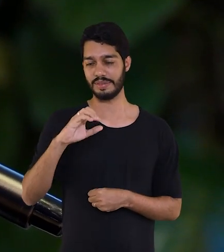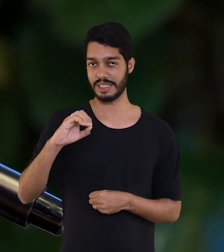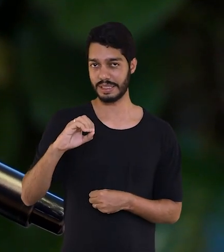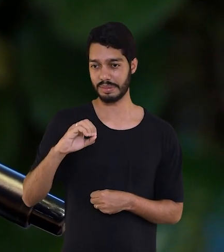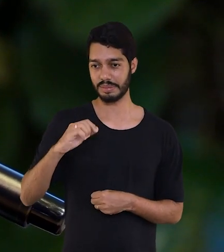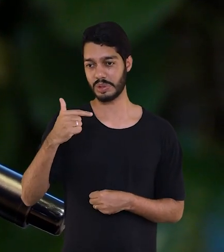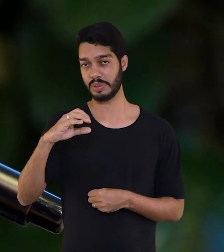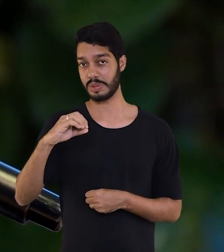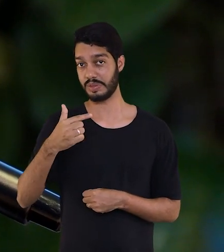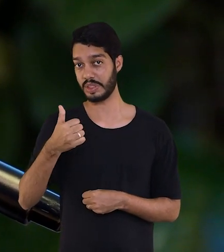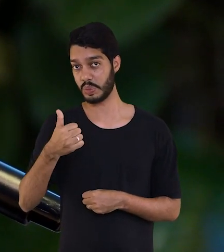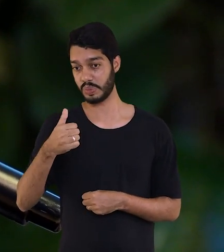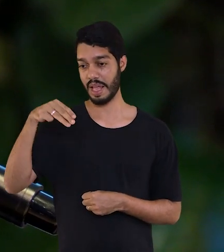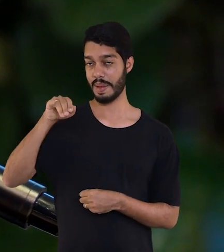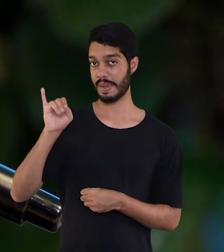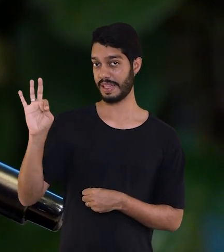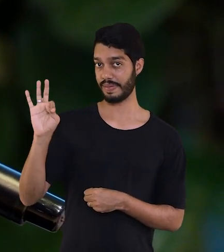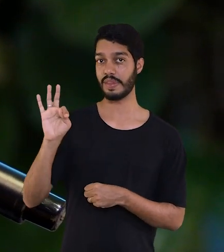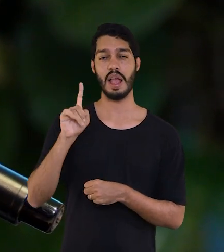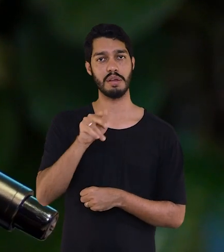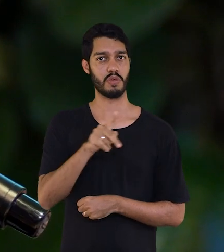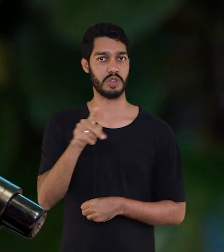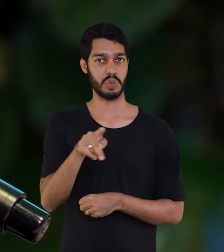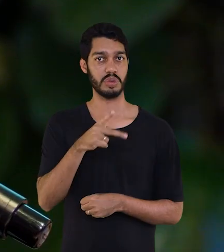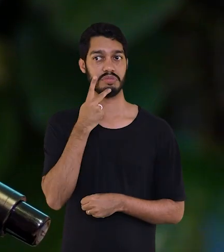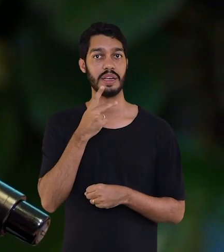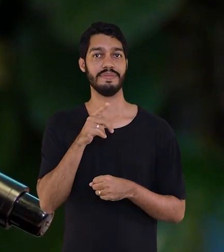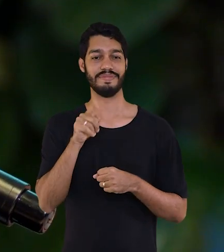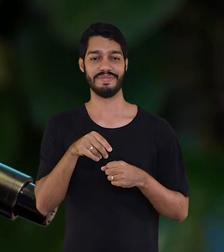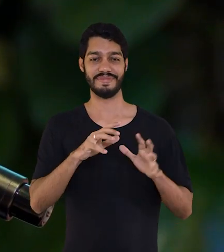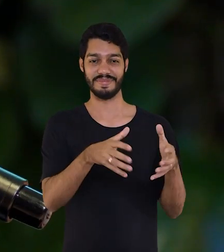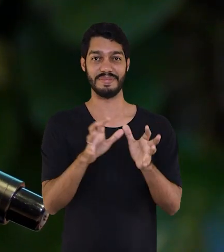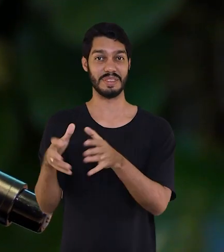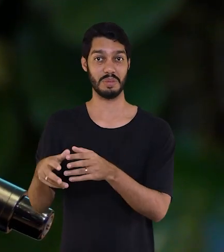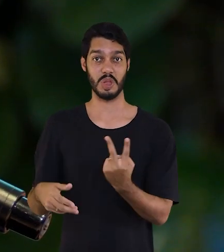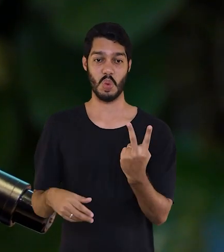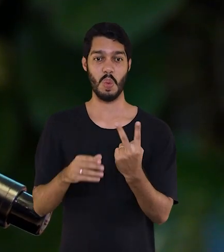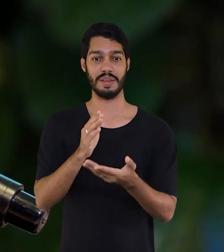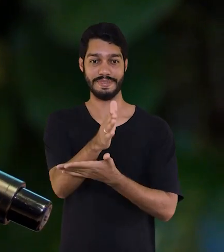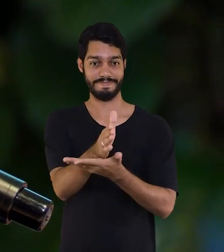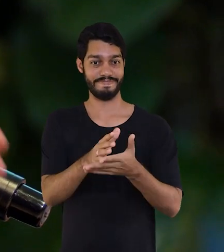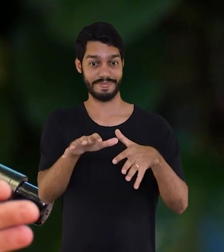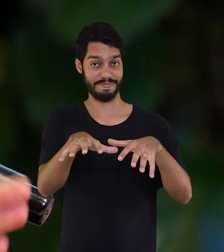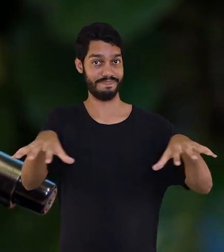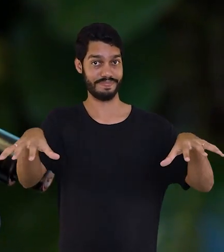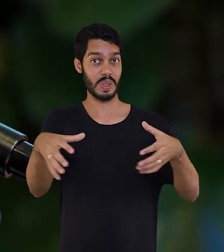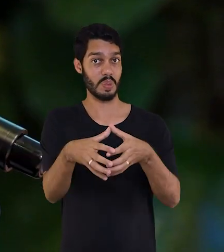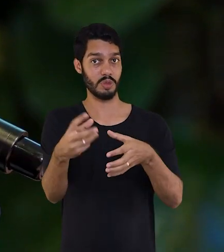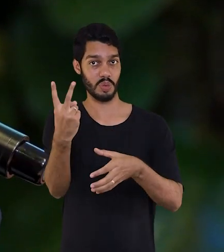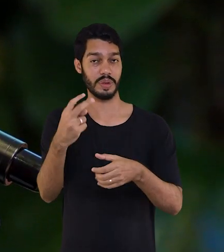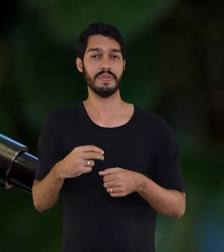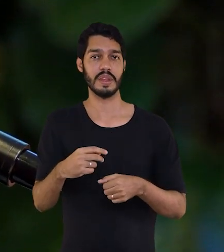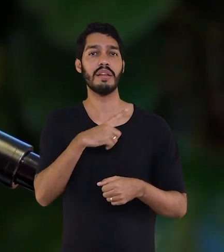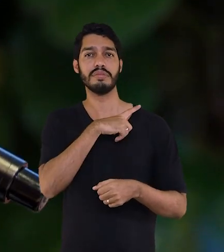de 2020, 2021, do MIT, que ele comenta, o professor ele dividiu uma turma em dois, vocês já viram